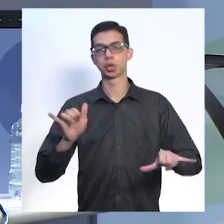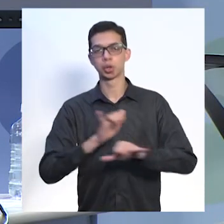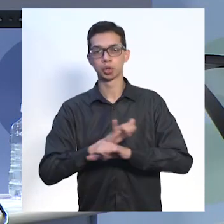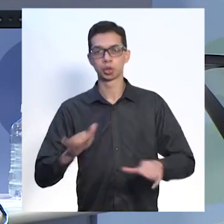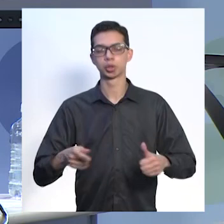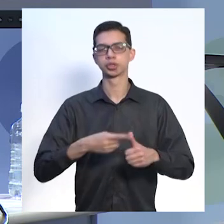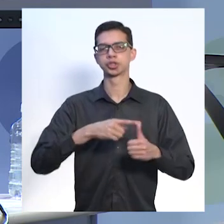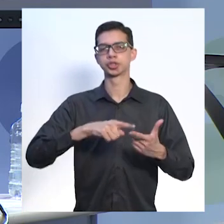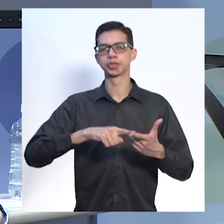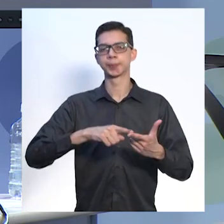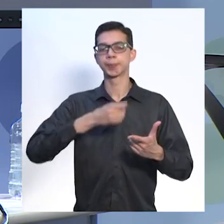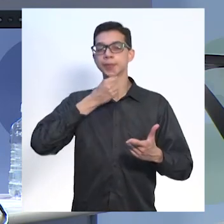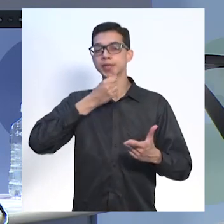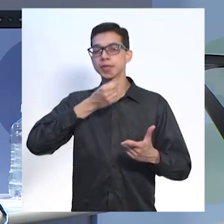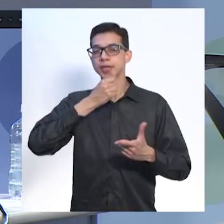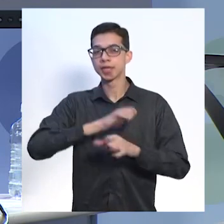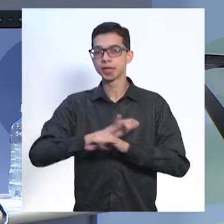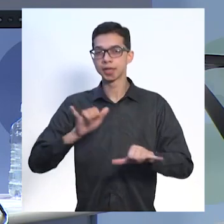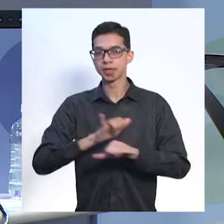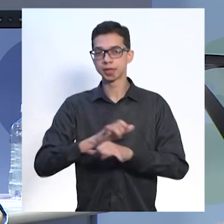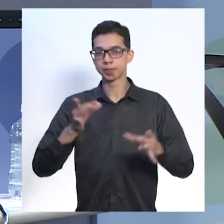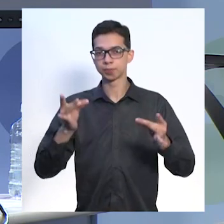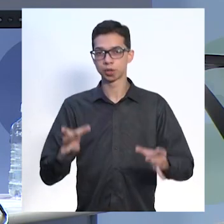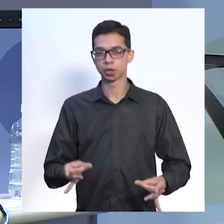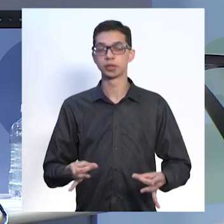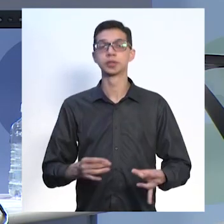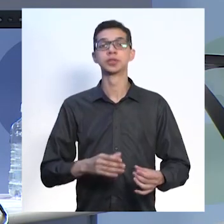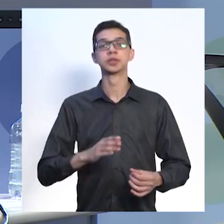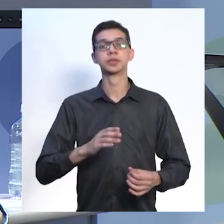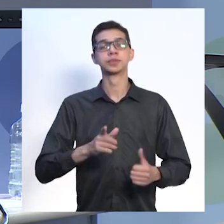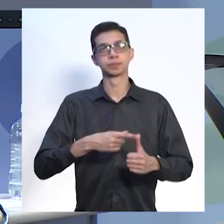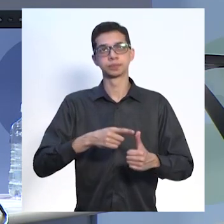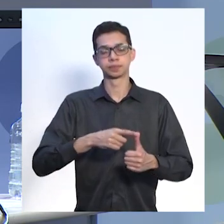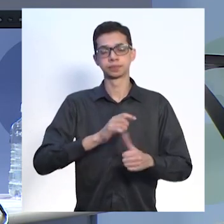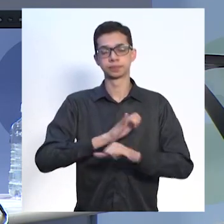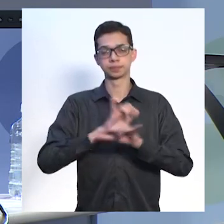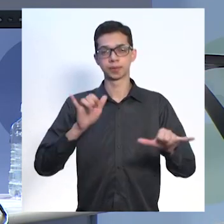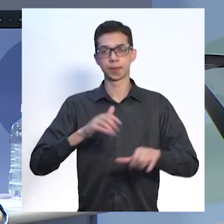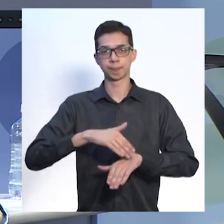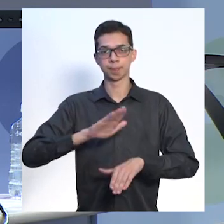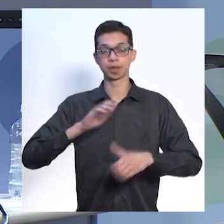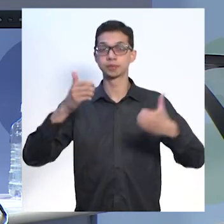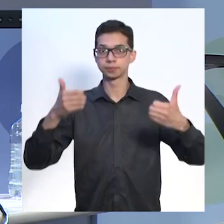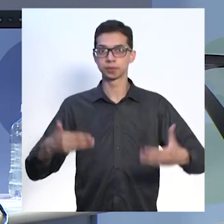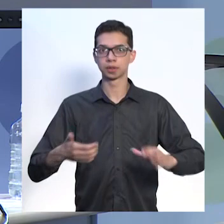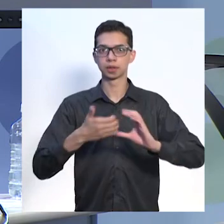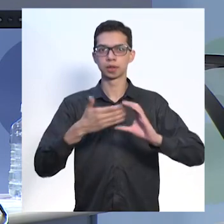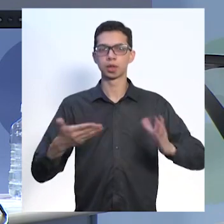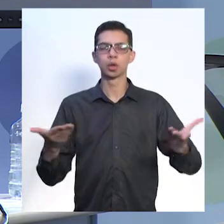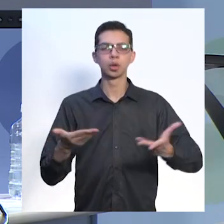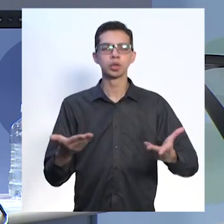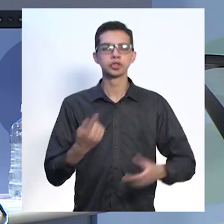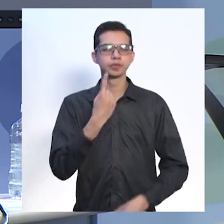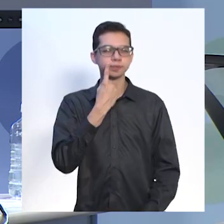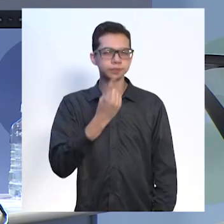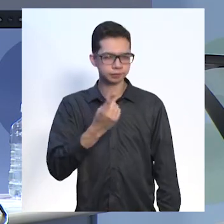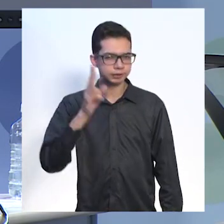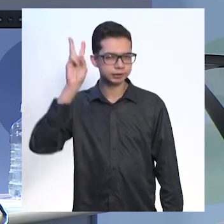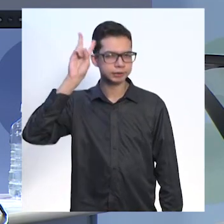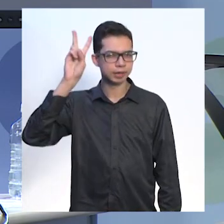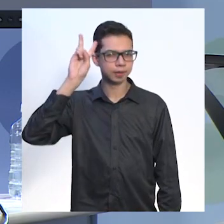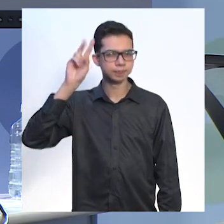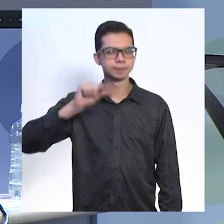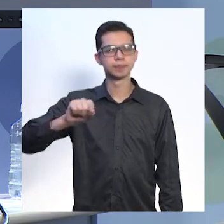reportagem, mais notícia, né, Andréia? A gente fala bastante até das características que tem. Então, hoje eu vou ver se vocês lembram. Então, é o